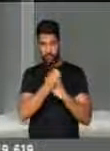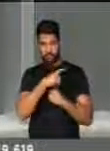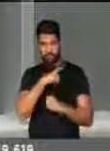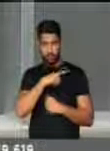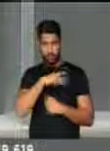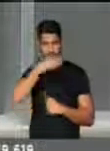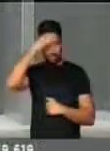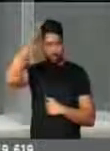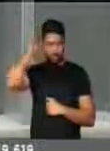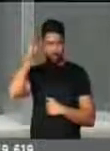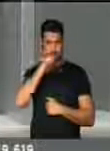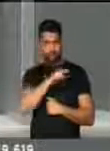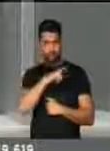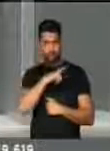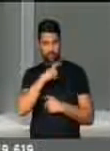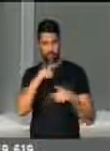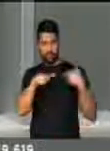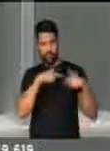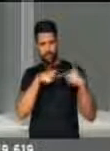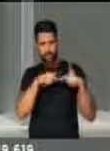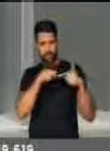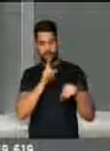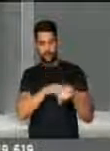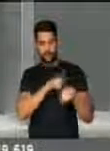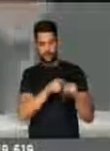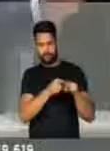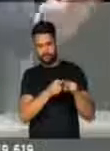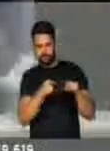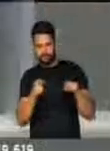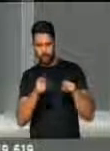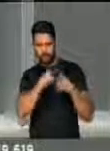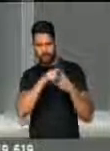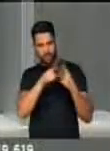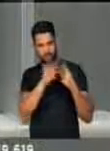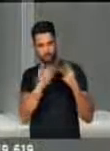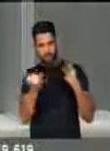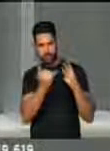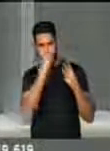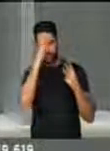Temer, ele trabalha nesse tempo em 3 prioridades.